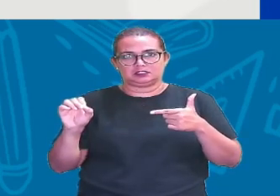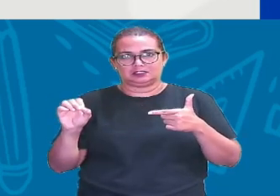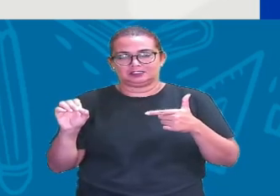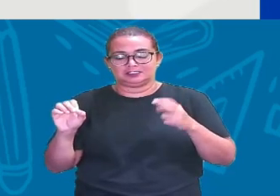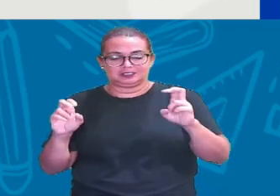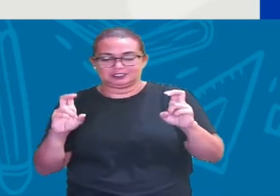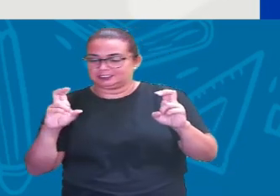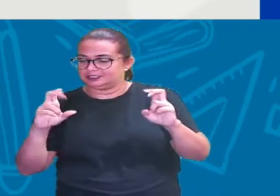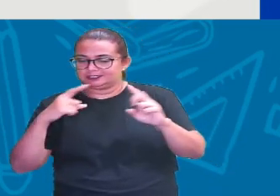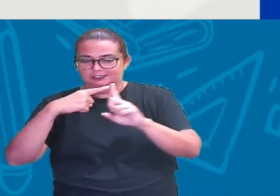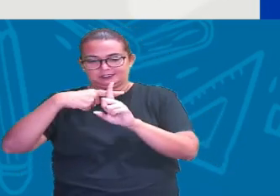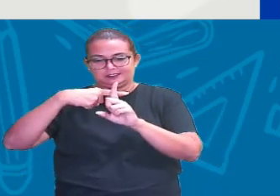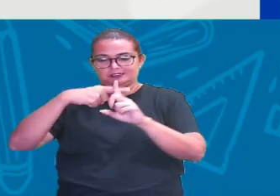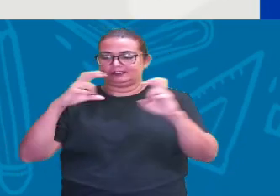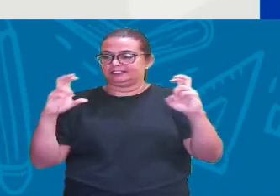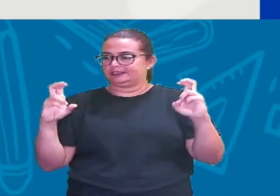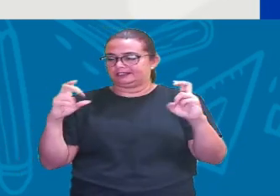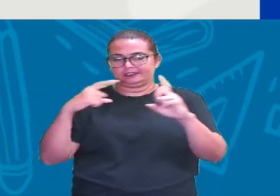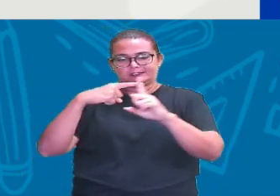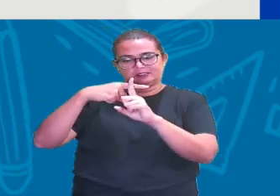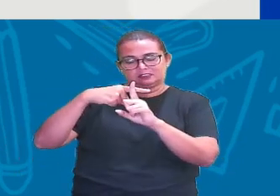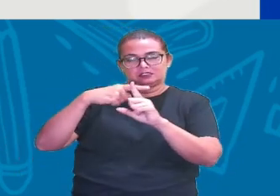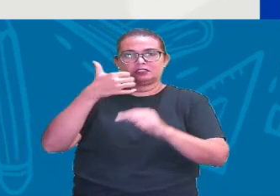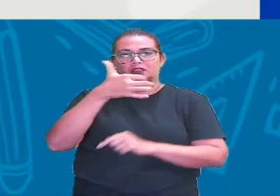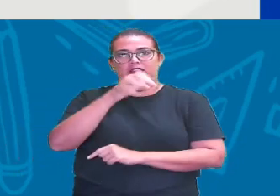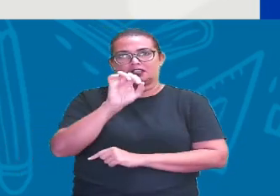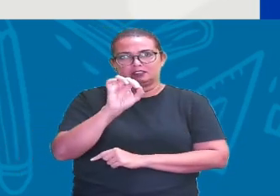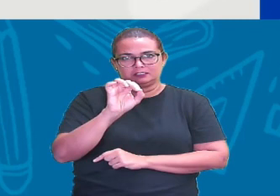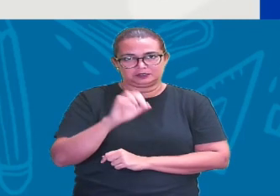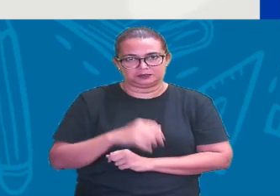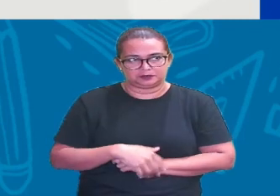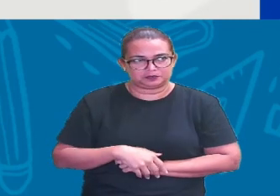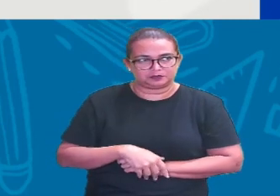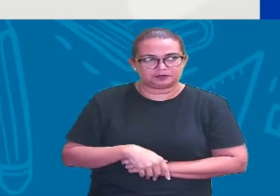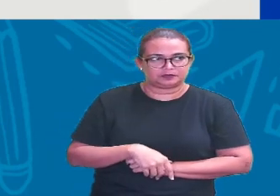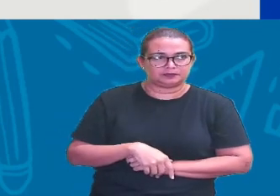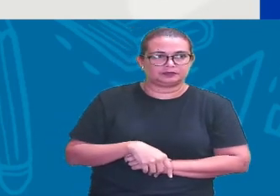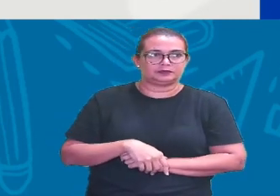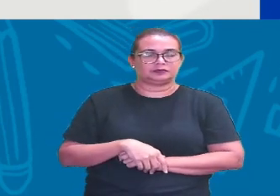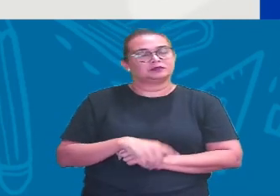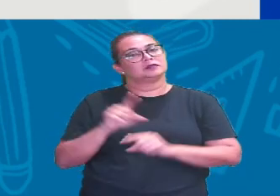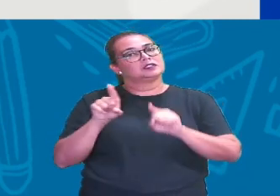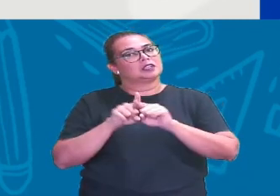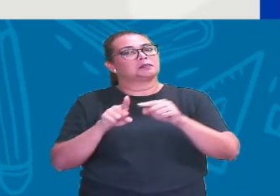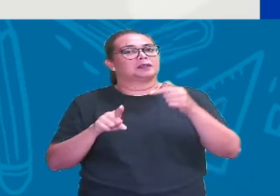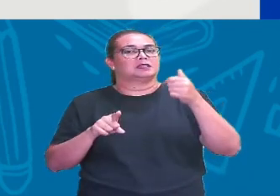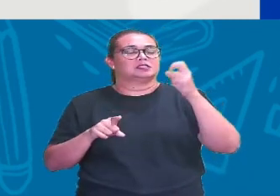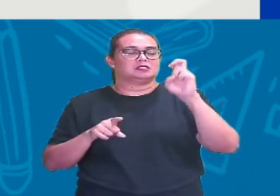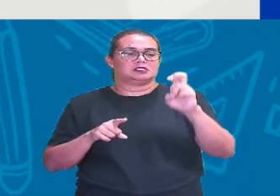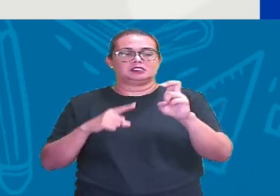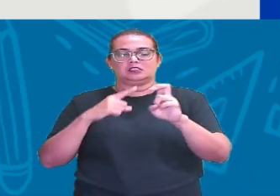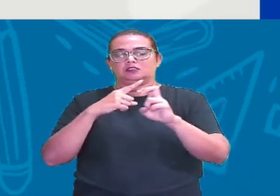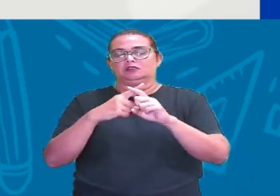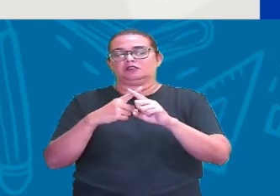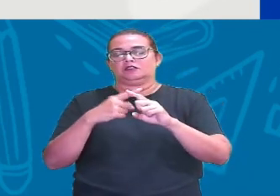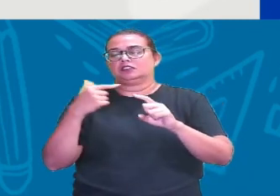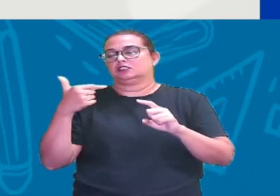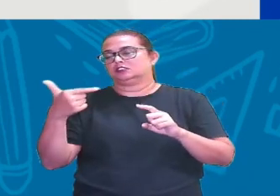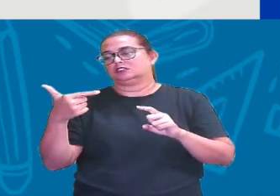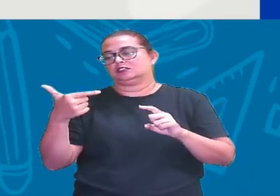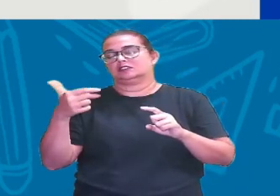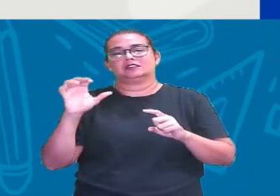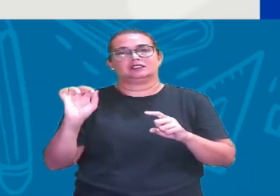tá certo? Então é duas vezes o número 5. E do 10 também divide ele mesmo, tá